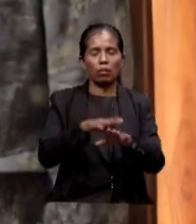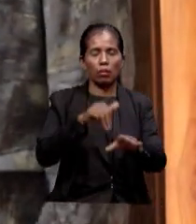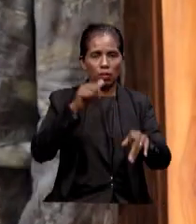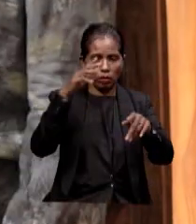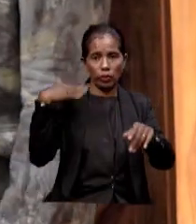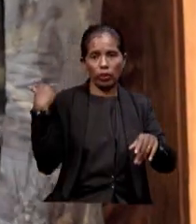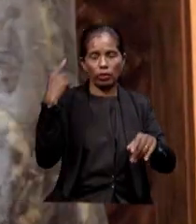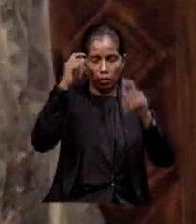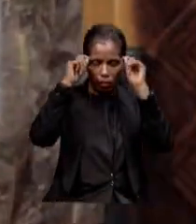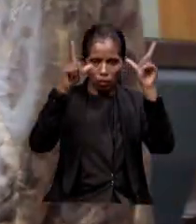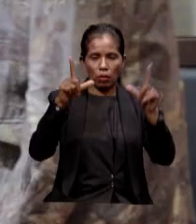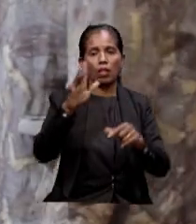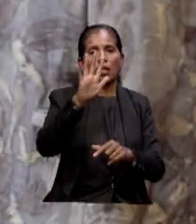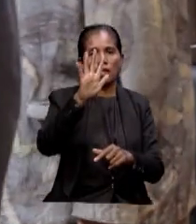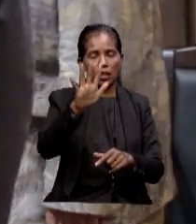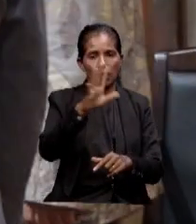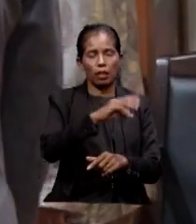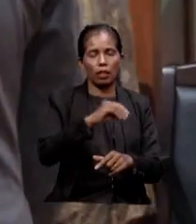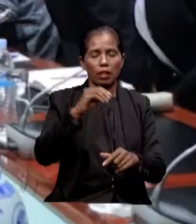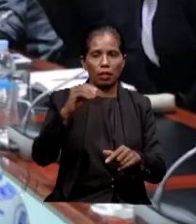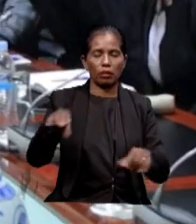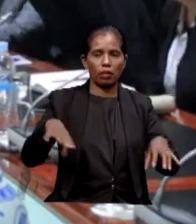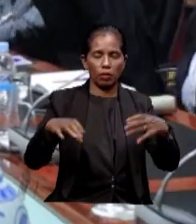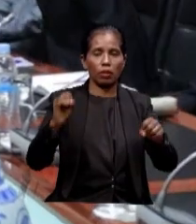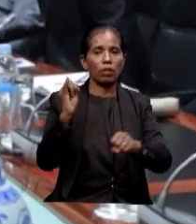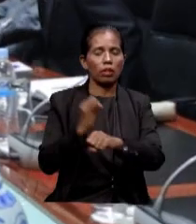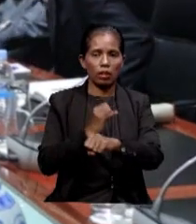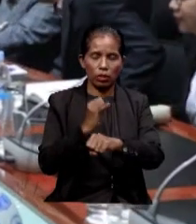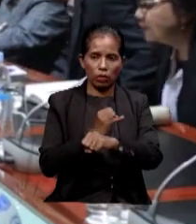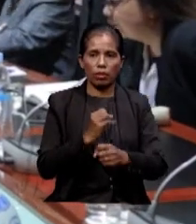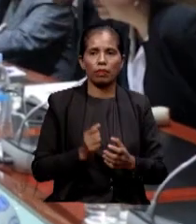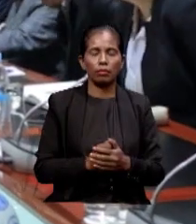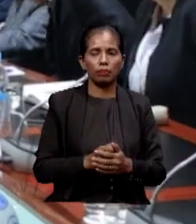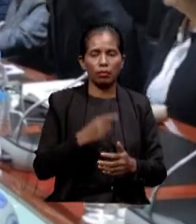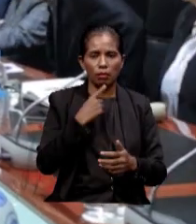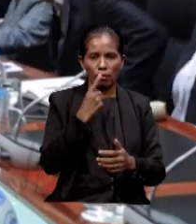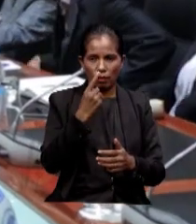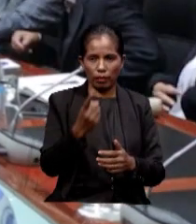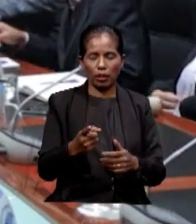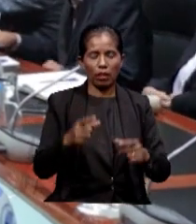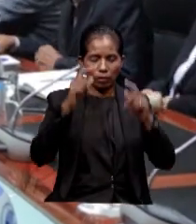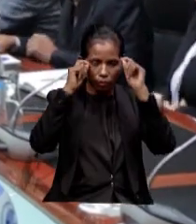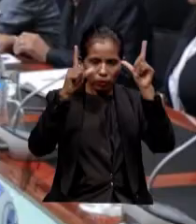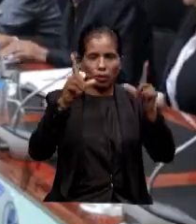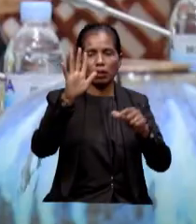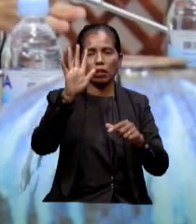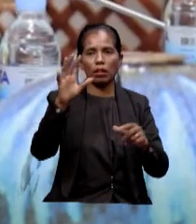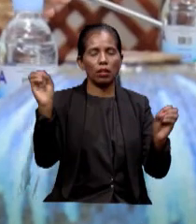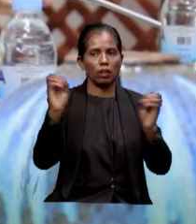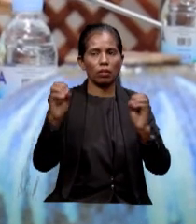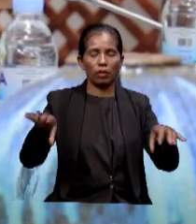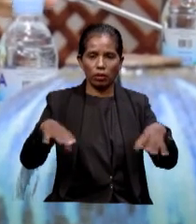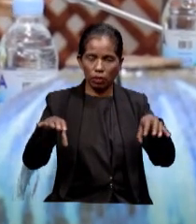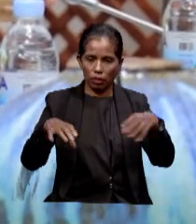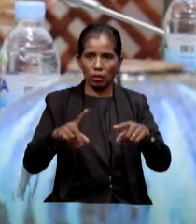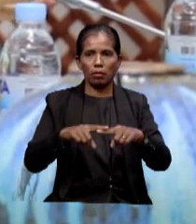Timor-Leste em Lima para serviço IHA Japão e a área indústria agrícola. Kimura Tetsuya Hateten, Timor-Leste em Lima, né, lá os deit ato